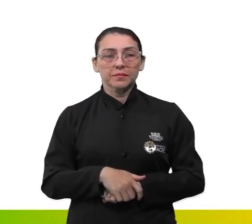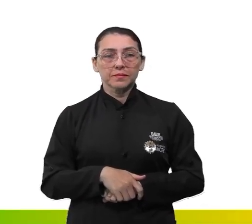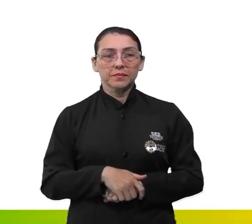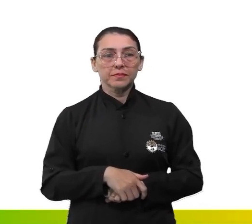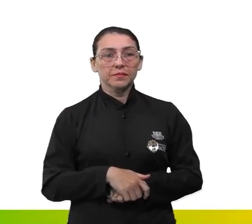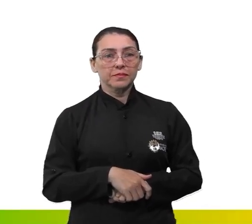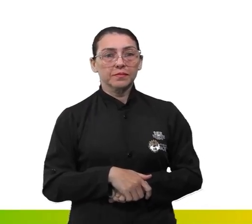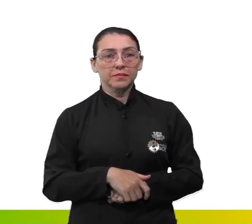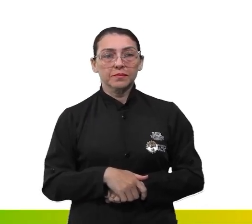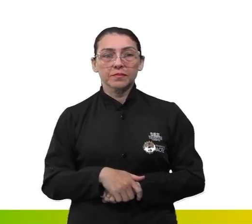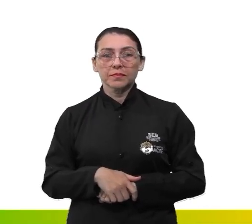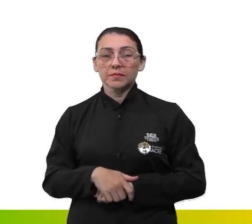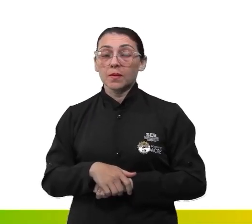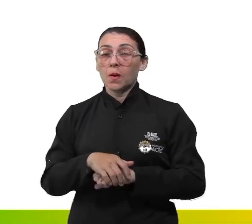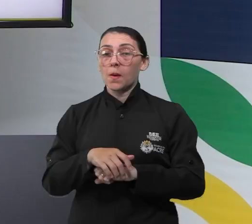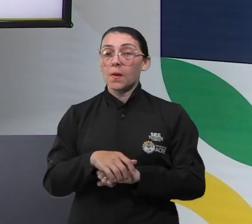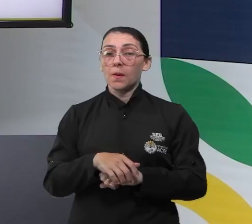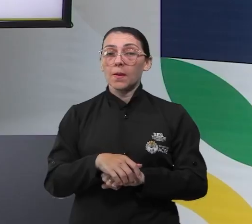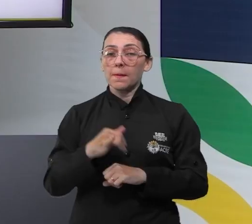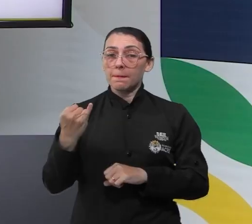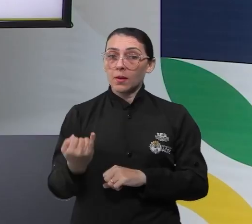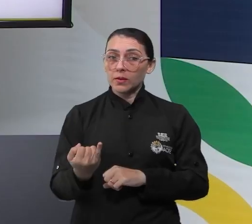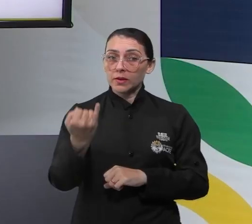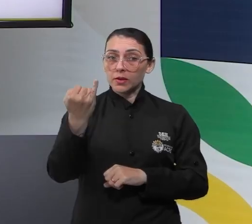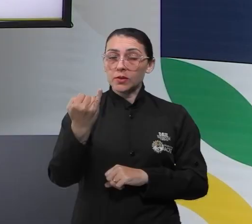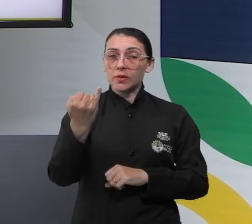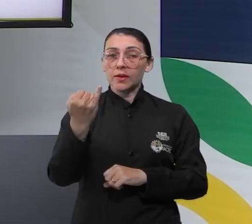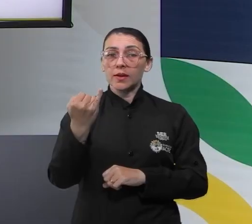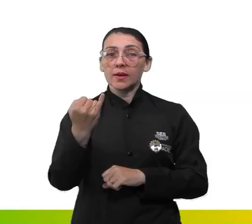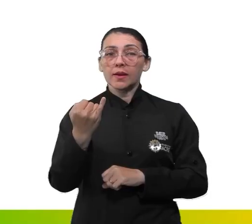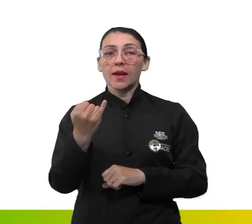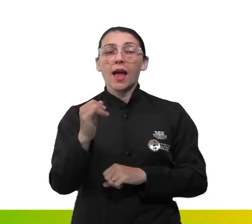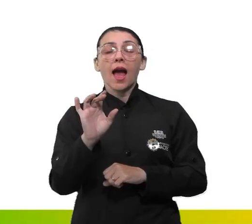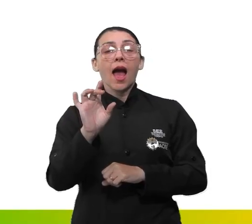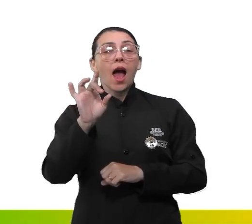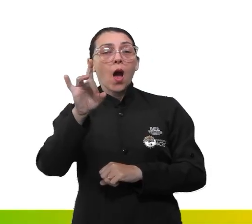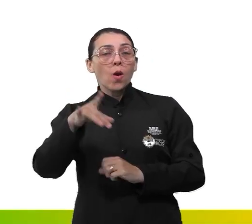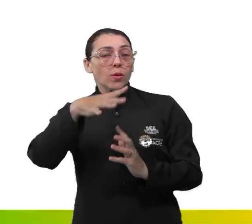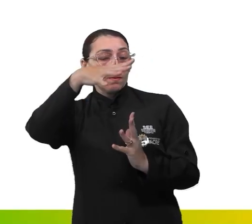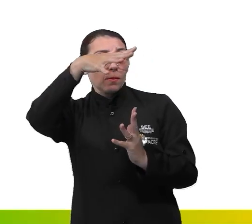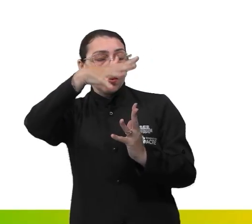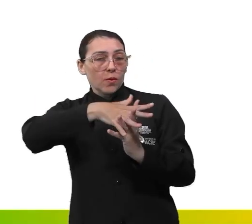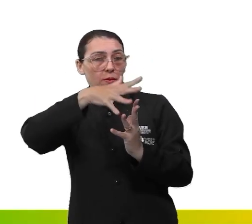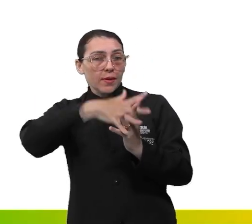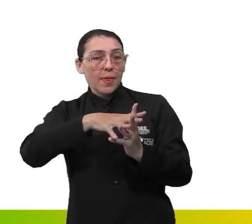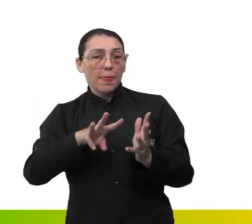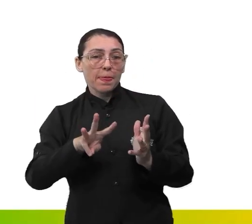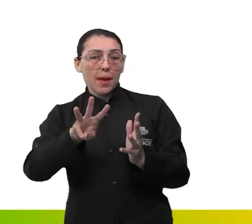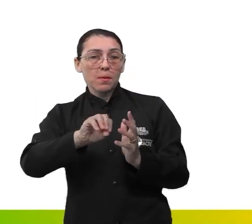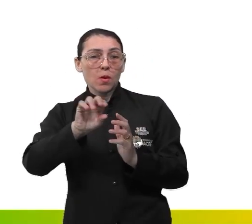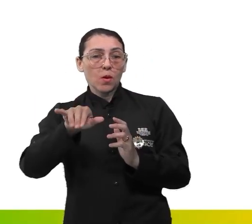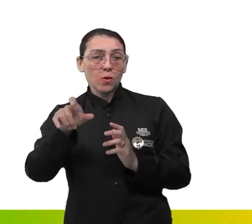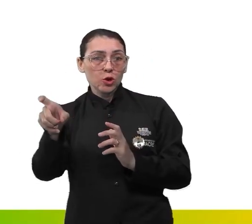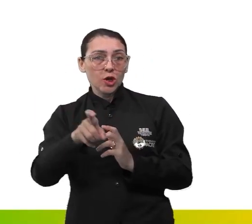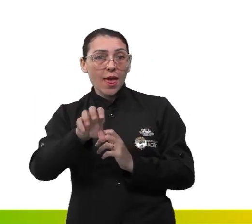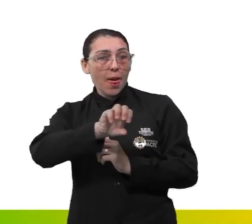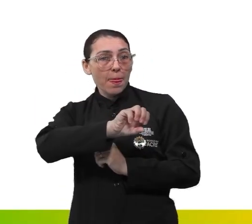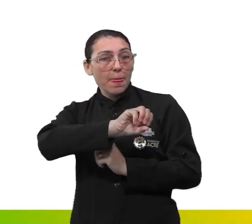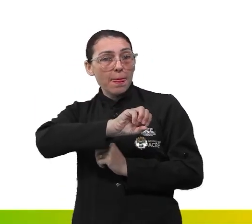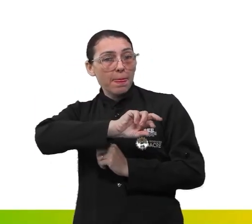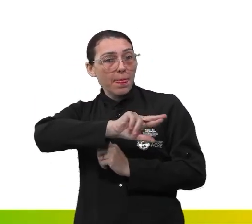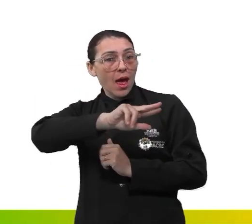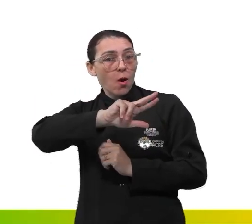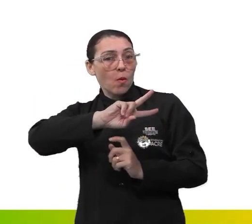mentindo. Uma breve observação. Quando a última consoante é W ou X, ela não é